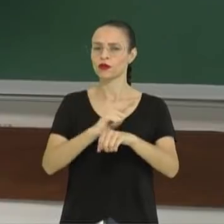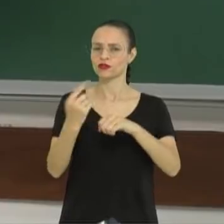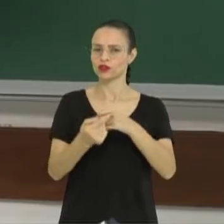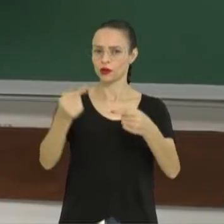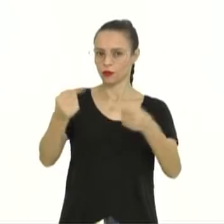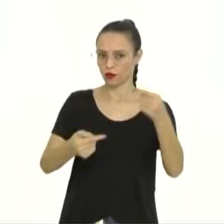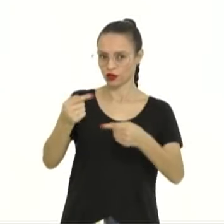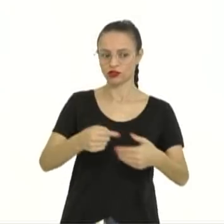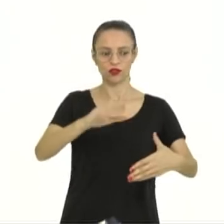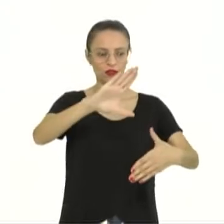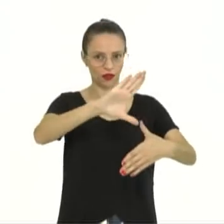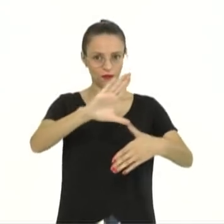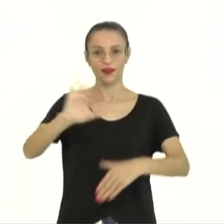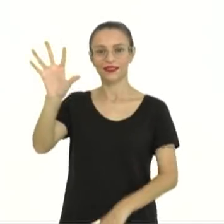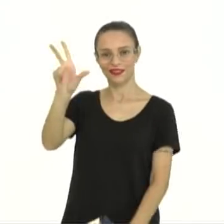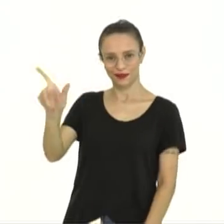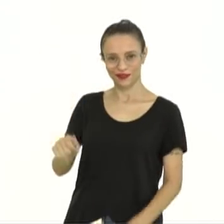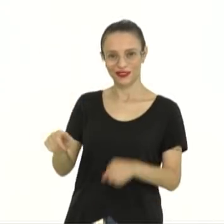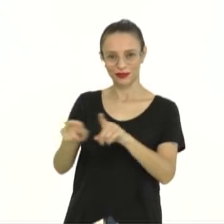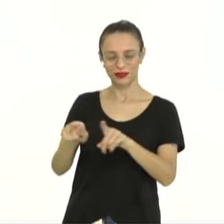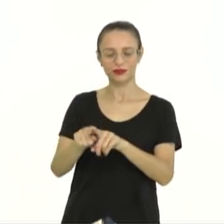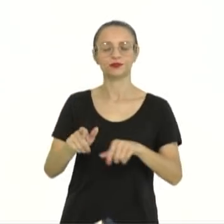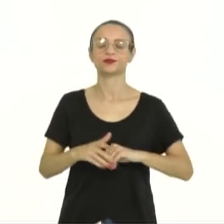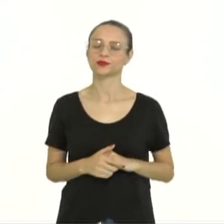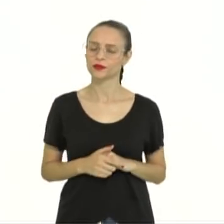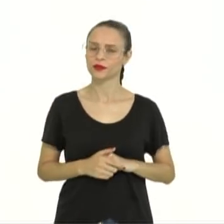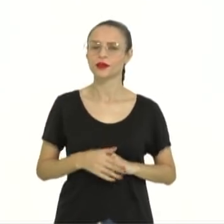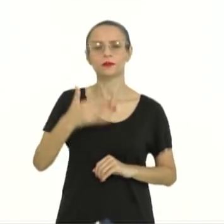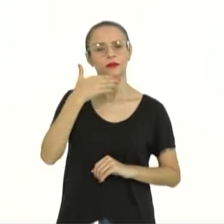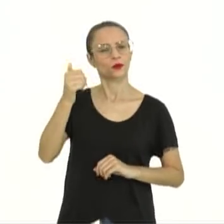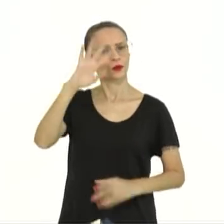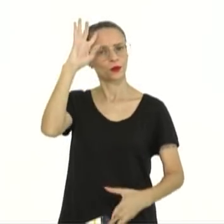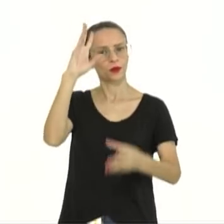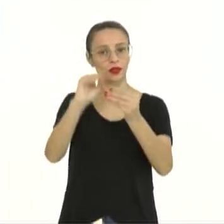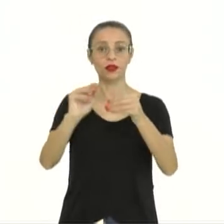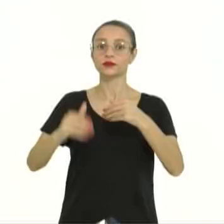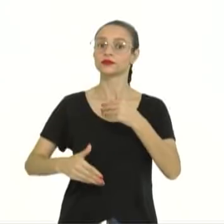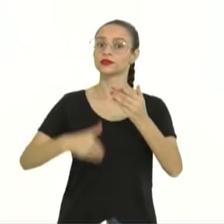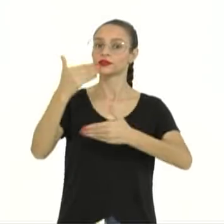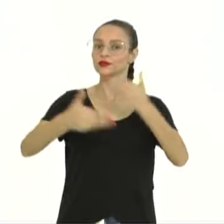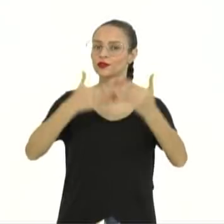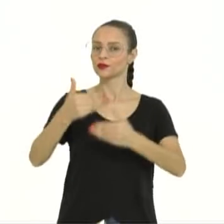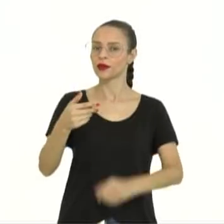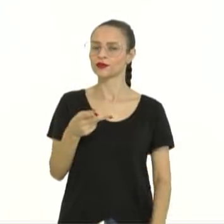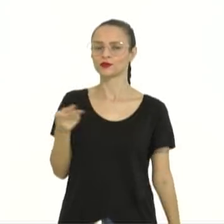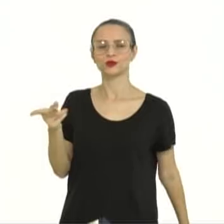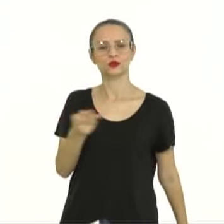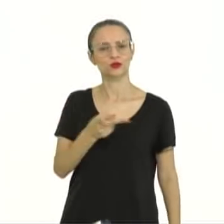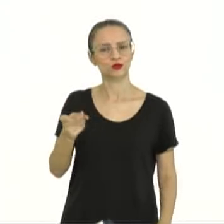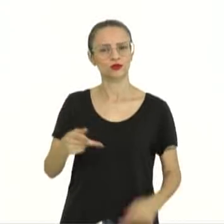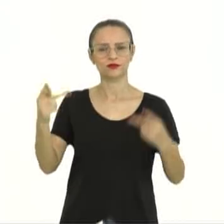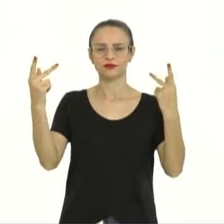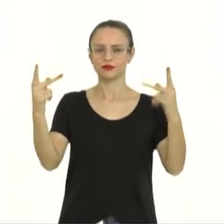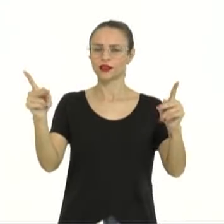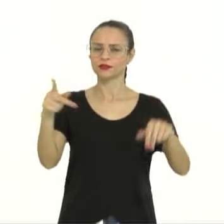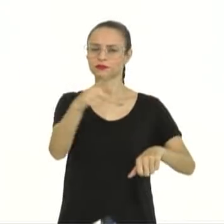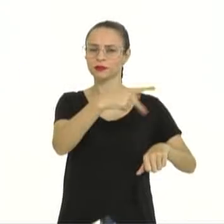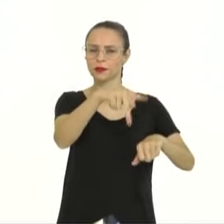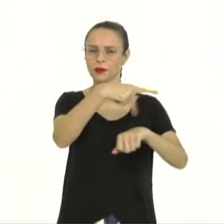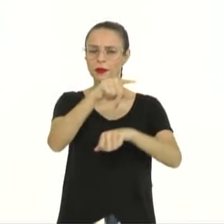dois continentes, continente americano e africano, para melhor compreendermos o desenvolvimento das suas